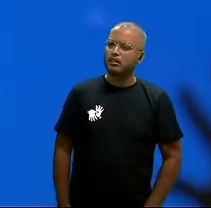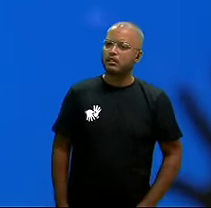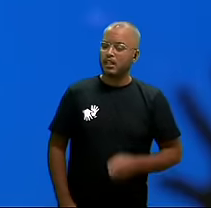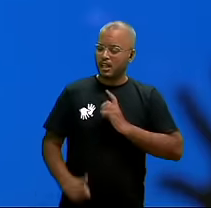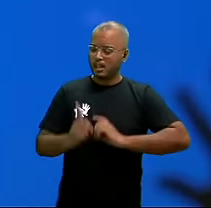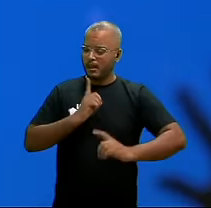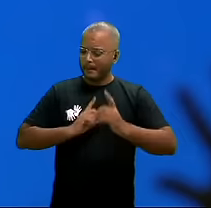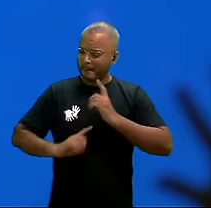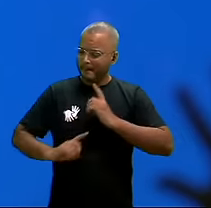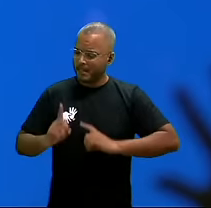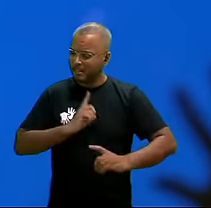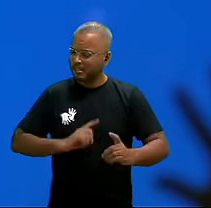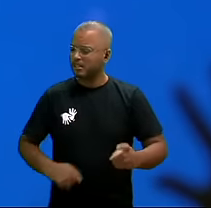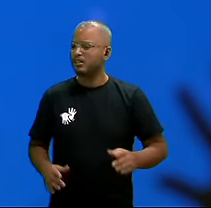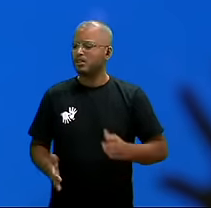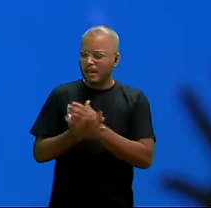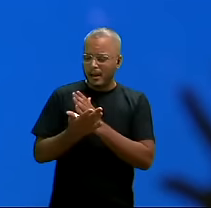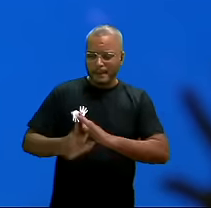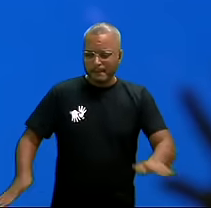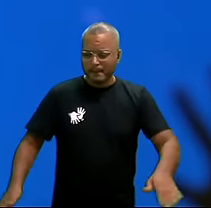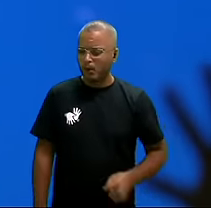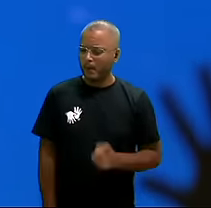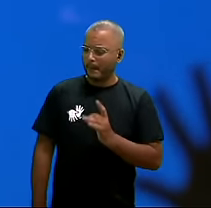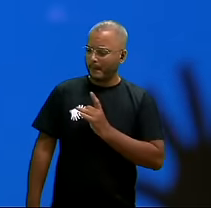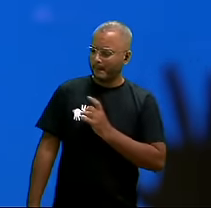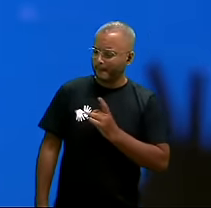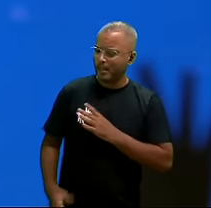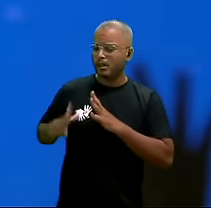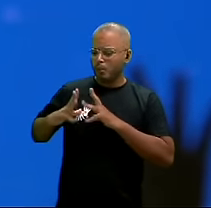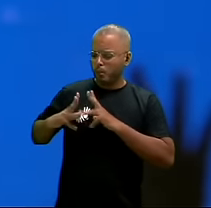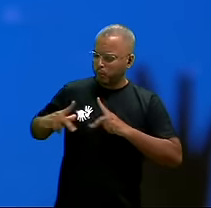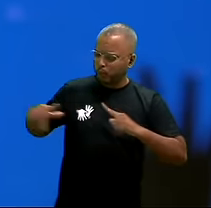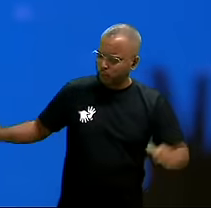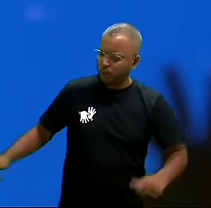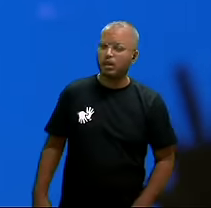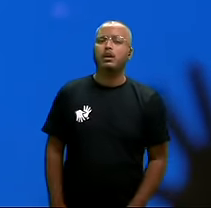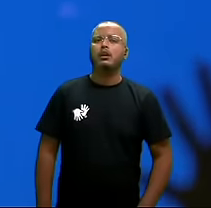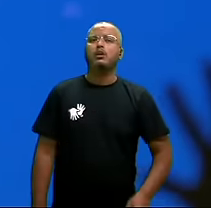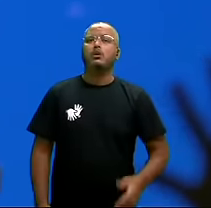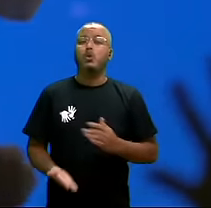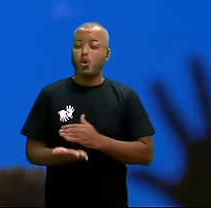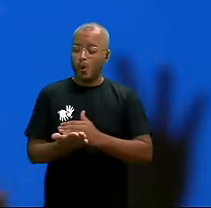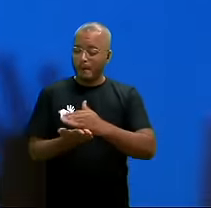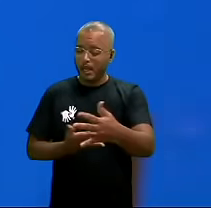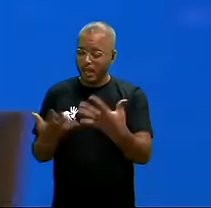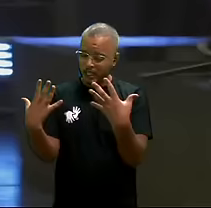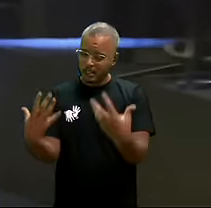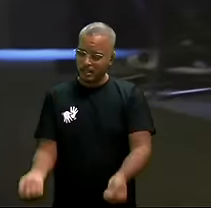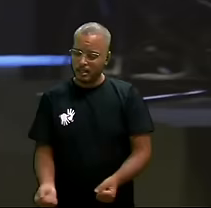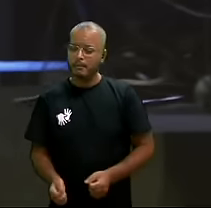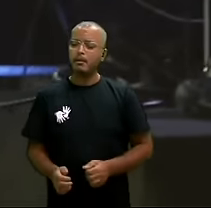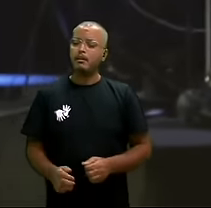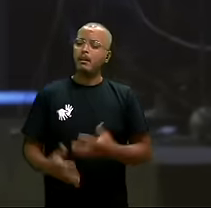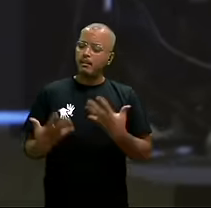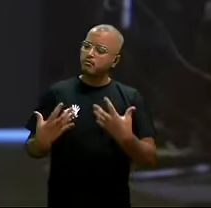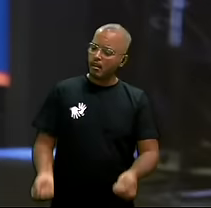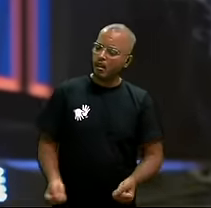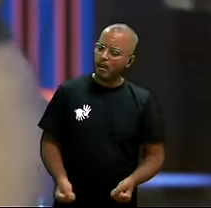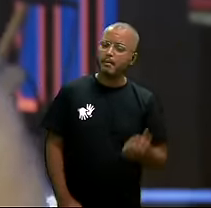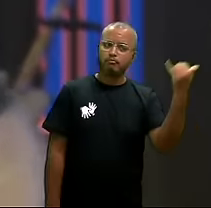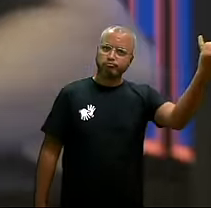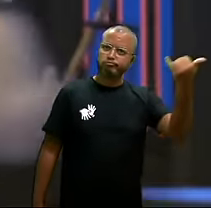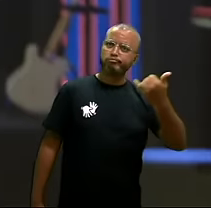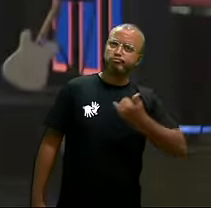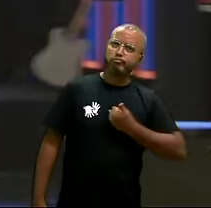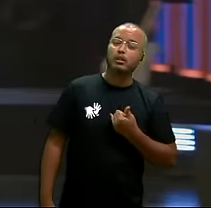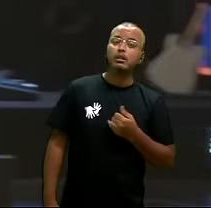depressão, levanta desse medo, se alimenta dessa palavra hoje, porque a tua viagem é longa, o que Deus tem com você nem começou